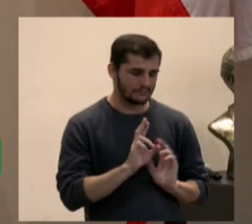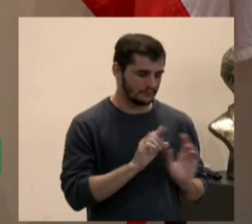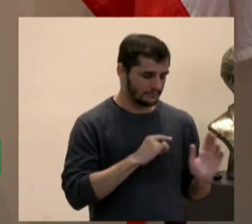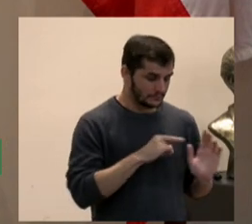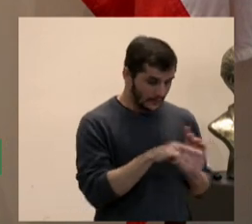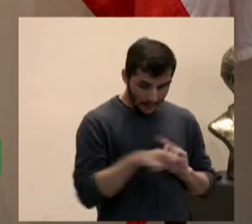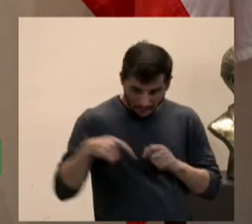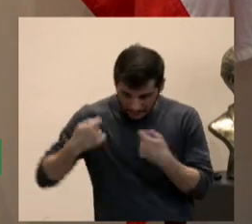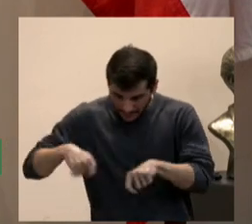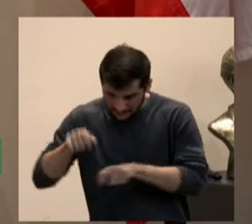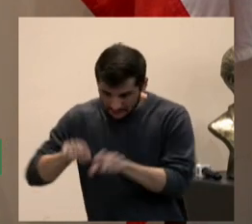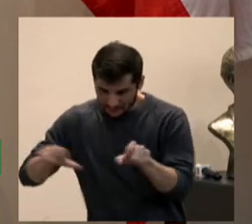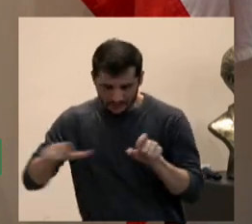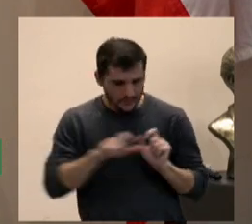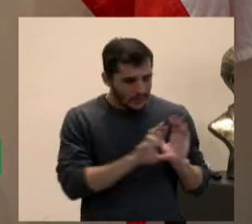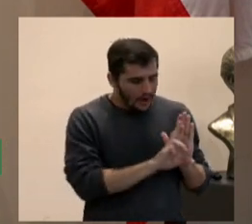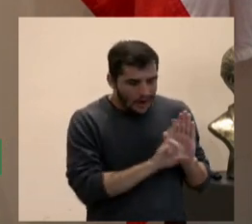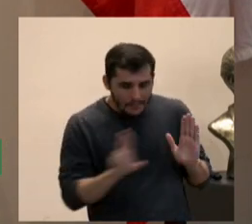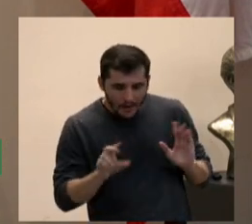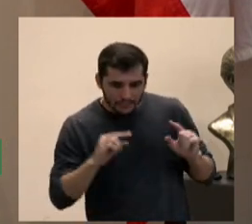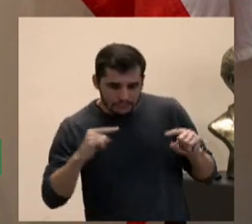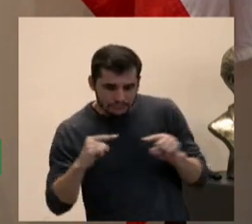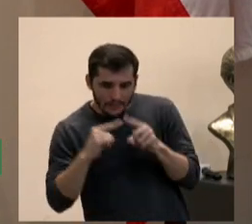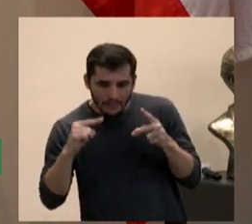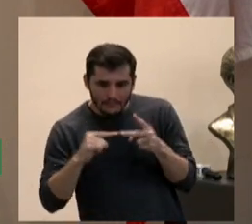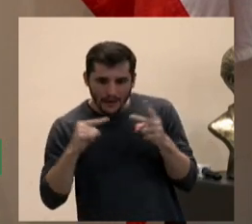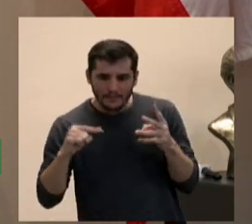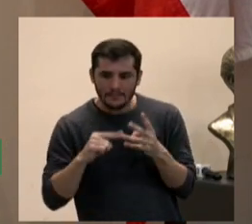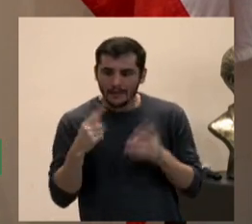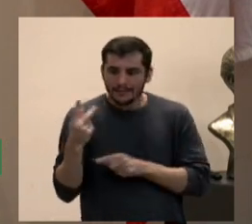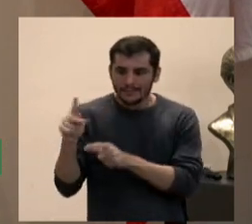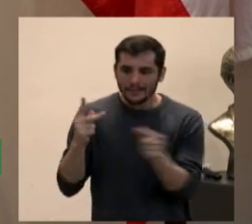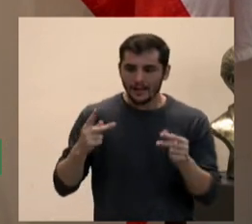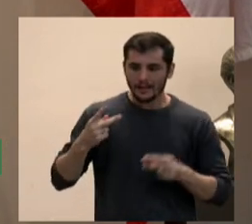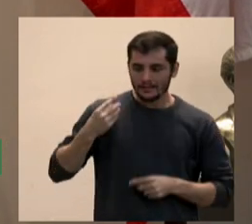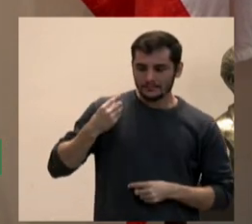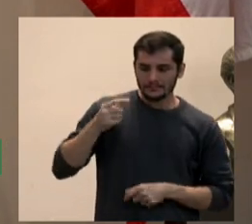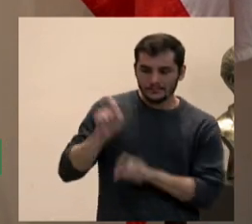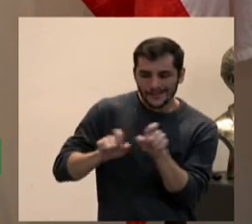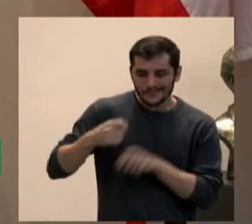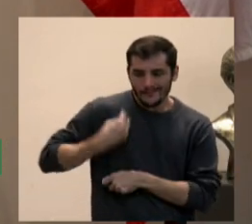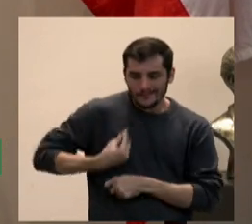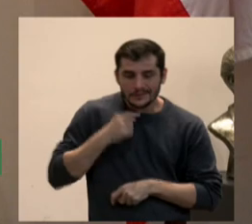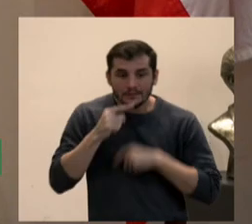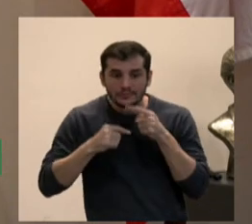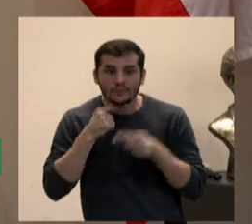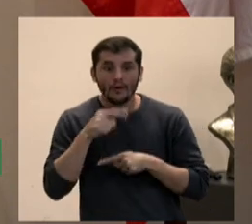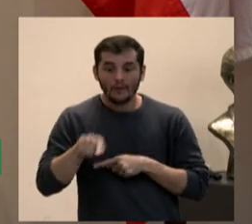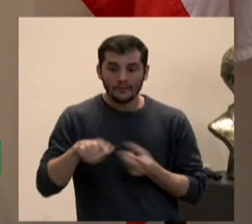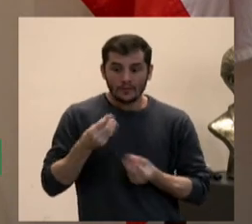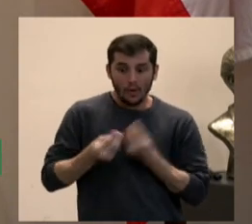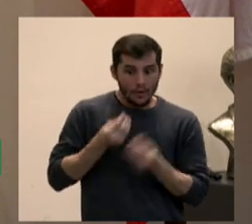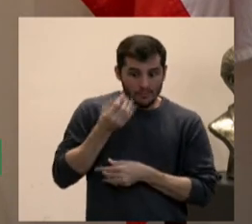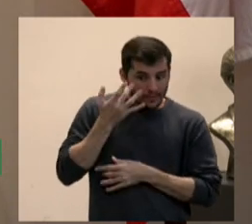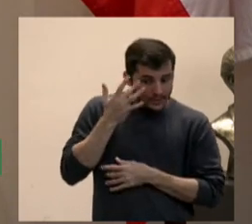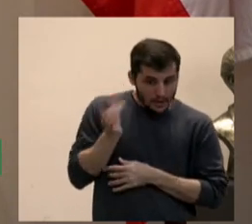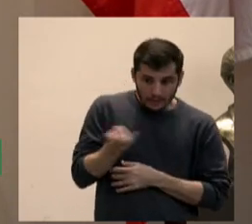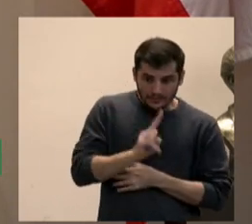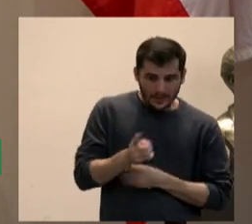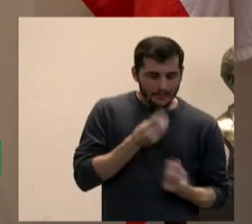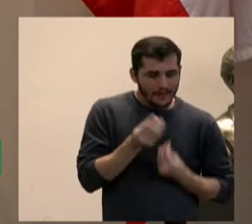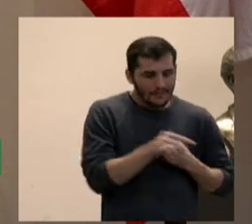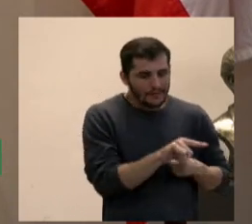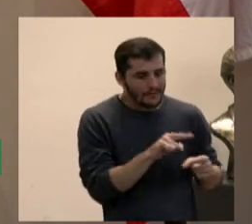das necessidades e nenhuma das perguntas que essas pessoas fazem hoje, como adultos e